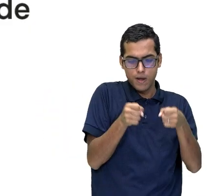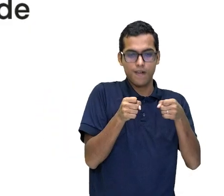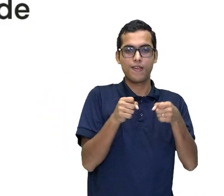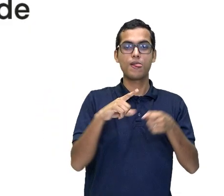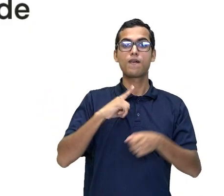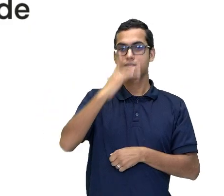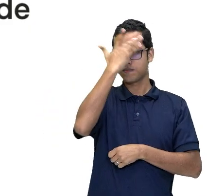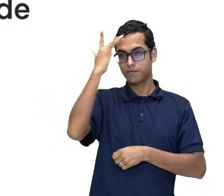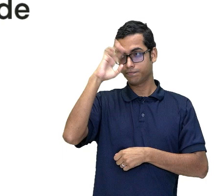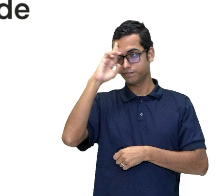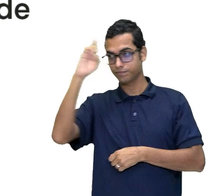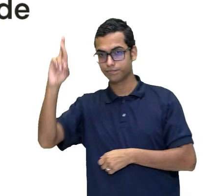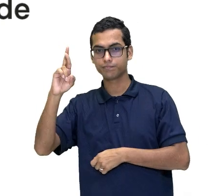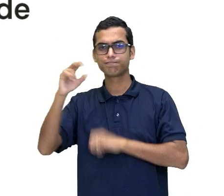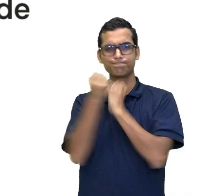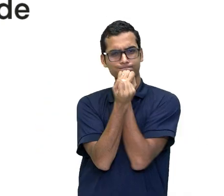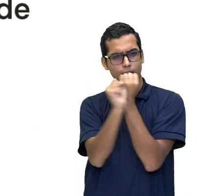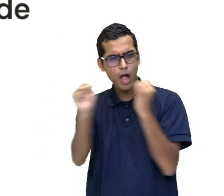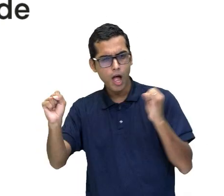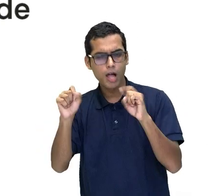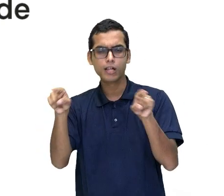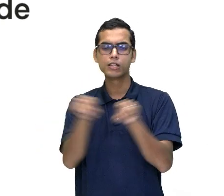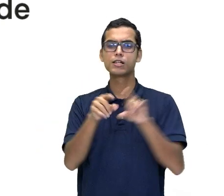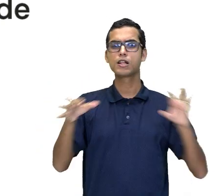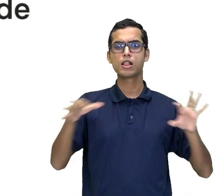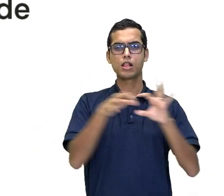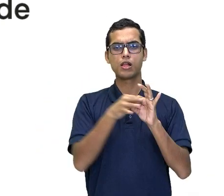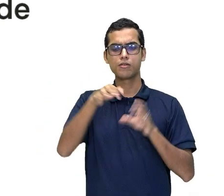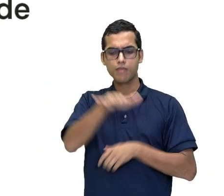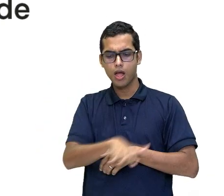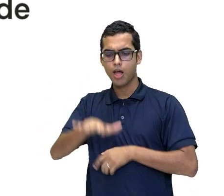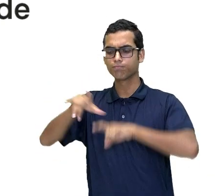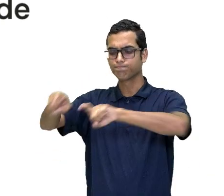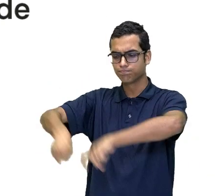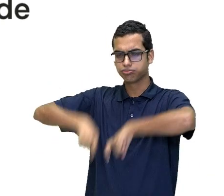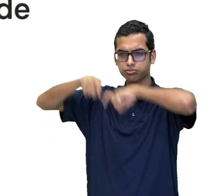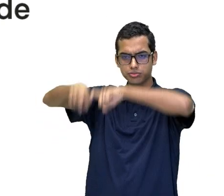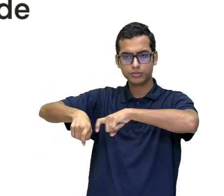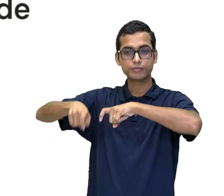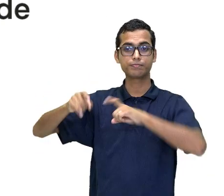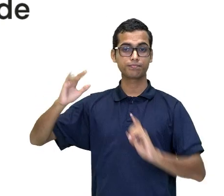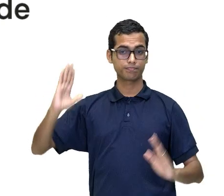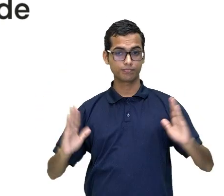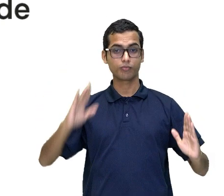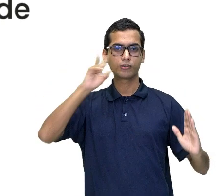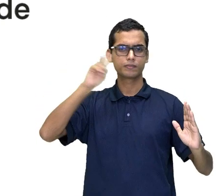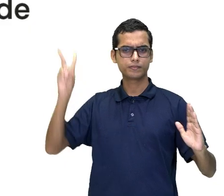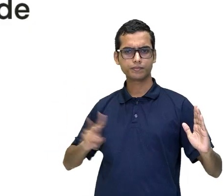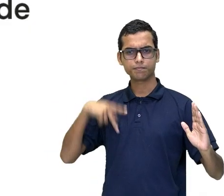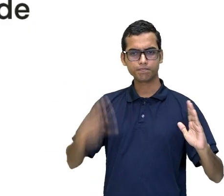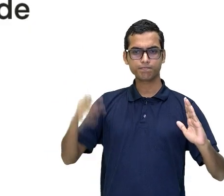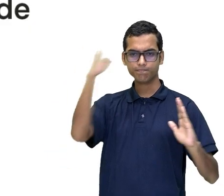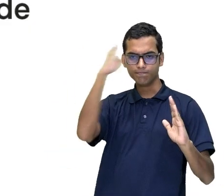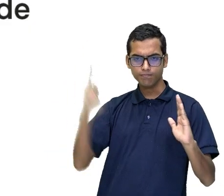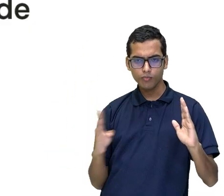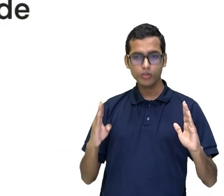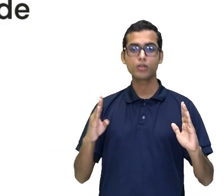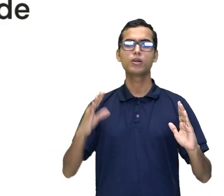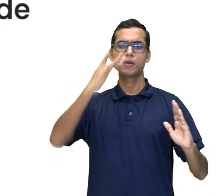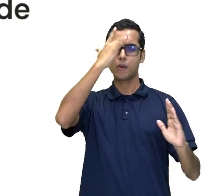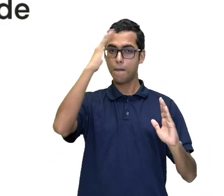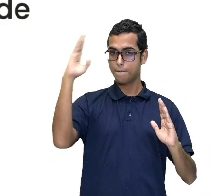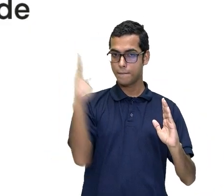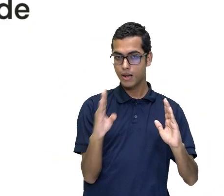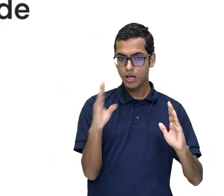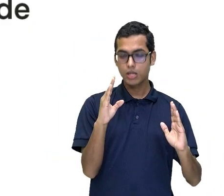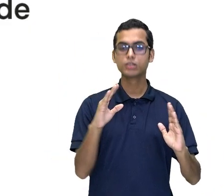ali, basicamente, ao campo, tá, gente? Porque naquele momento da história brasileira, o Brasil ainda era